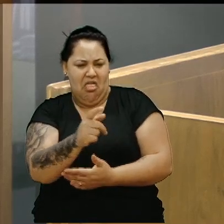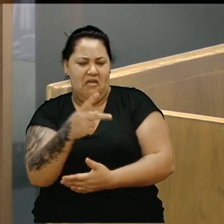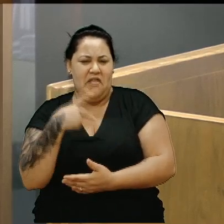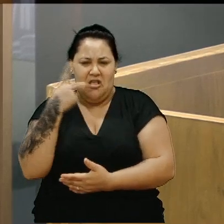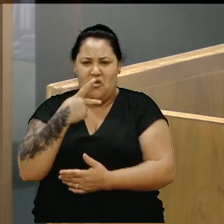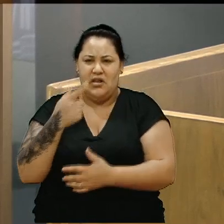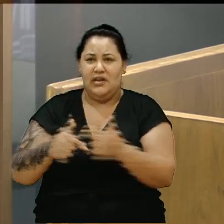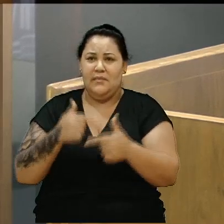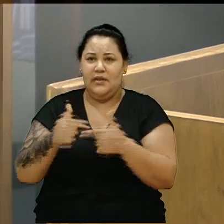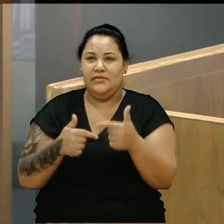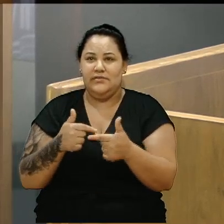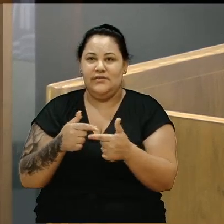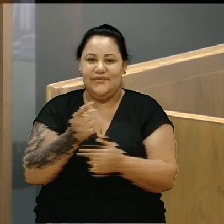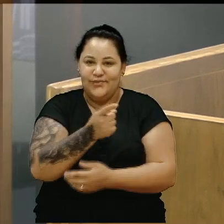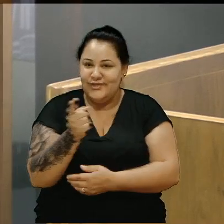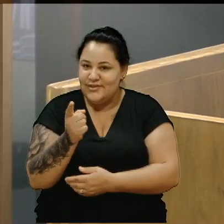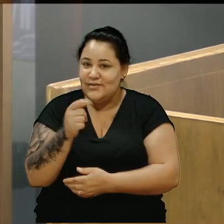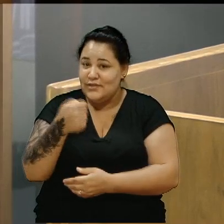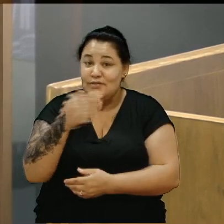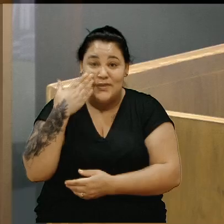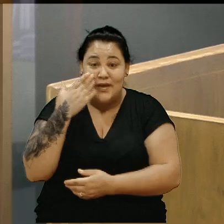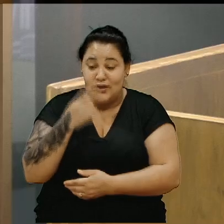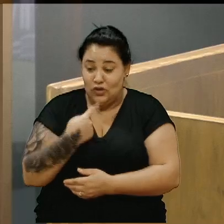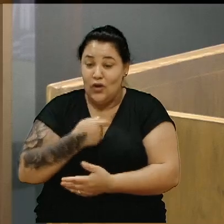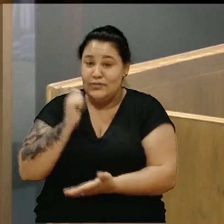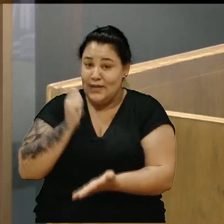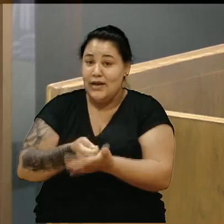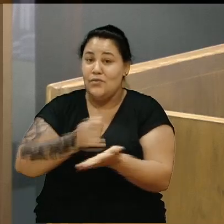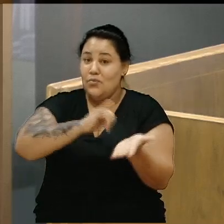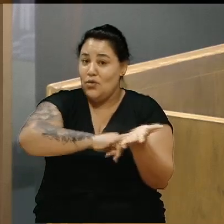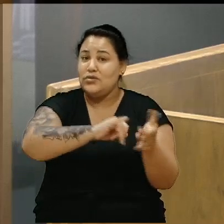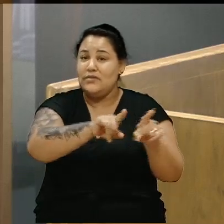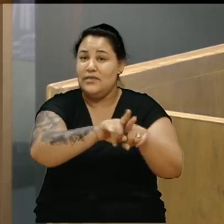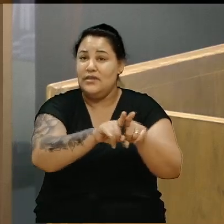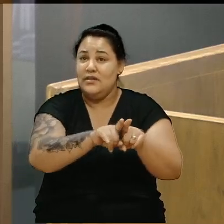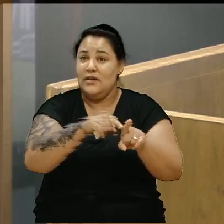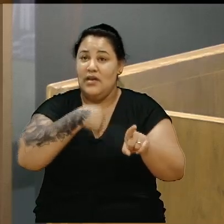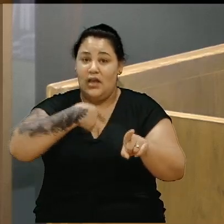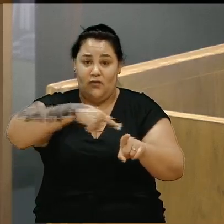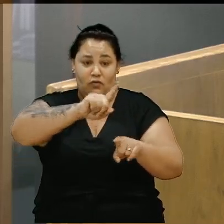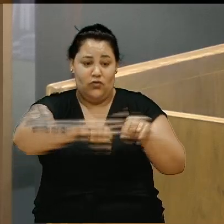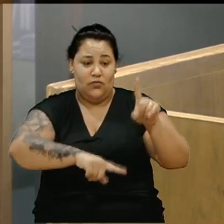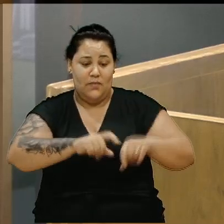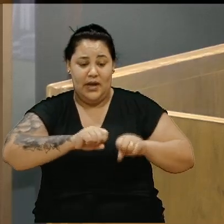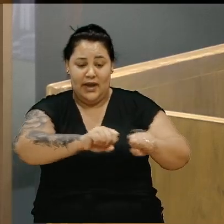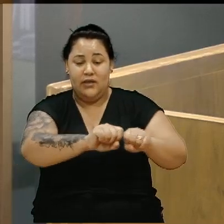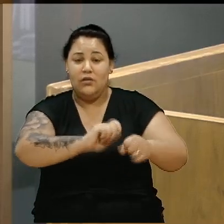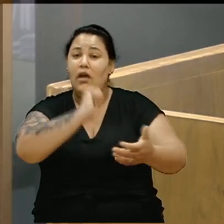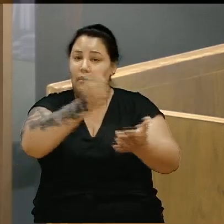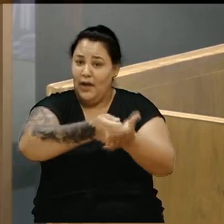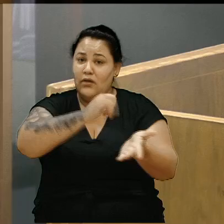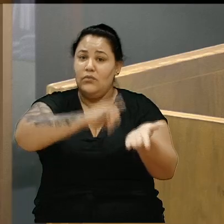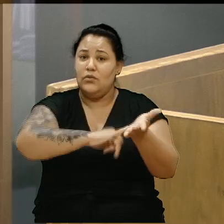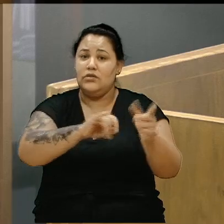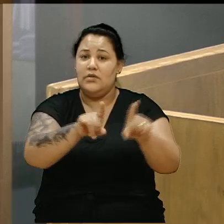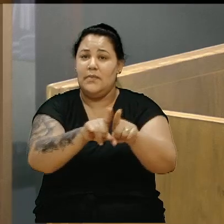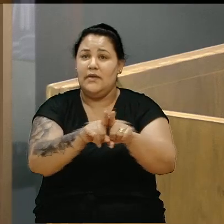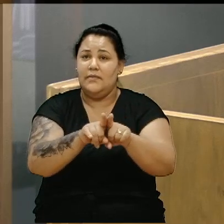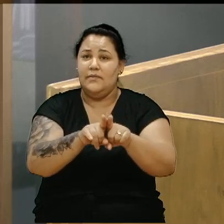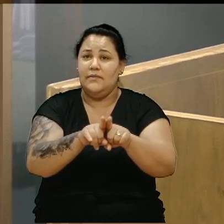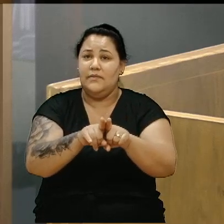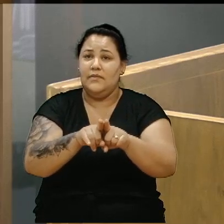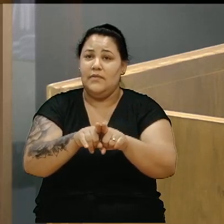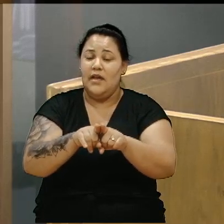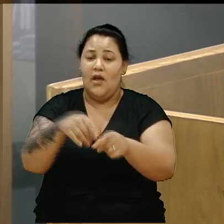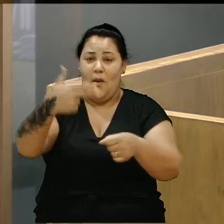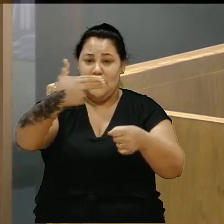nós também contribuímos com o nosso imposto. Eu, quando vou no mercado, eu contribuo com o imposto. Quando eu boto